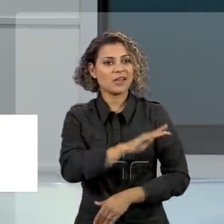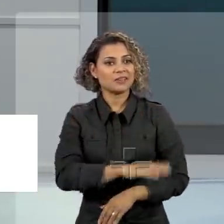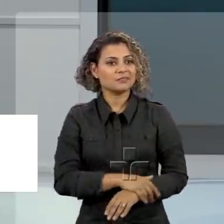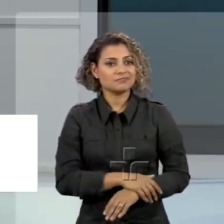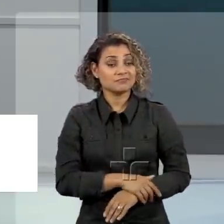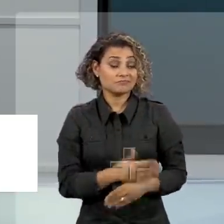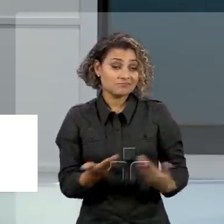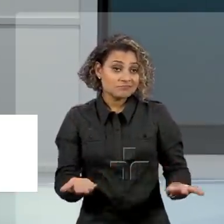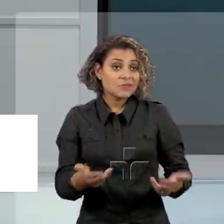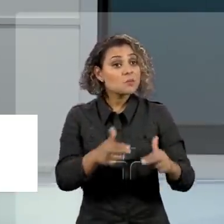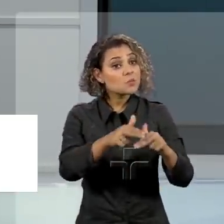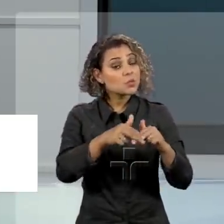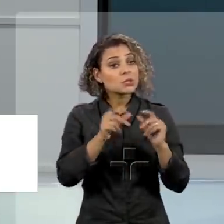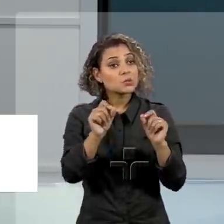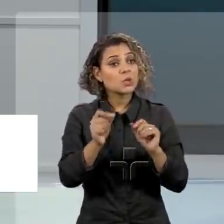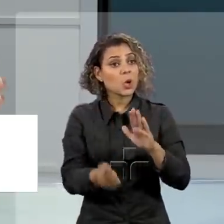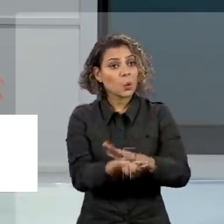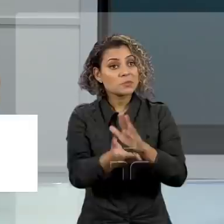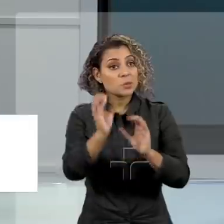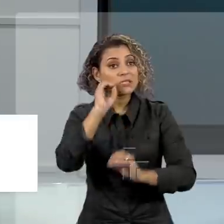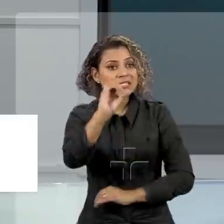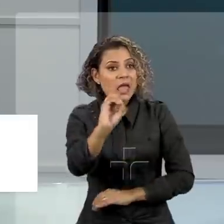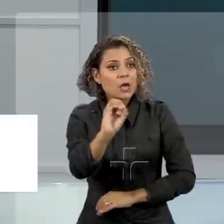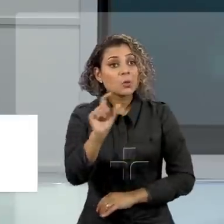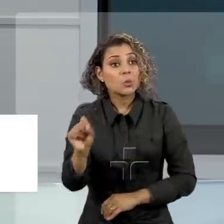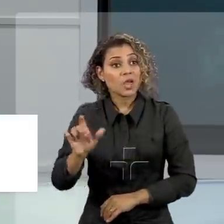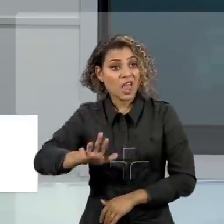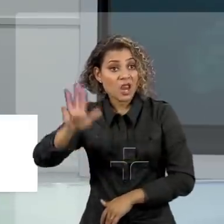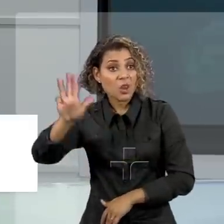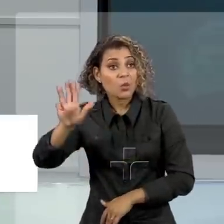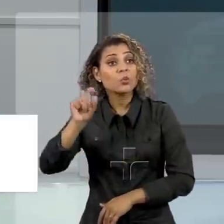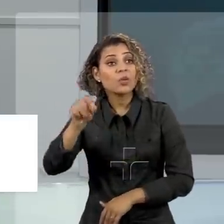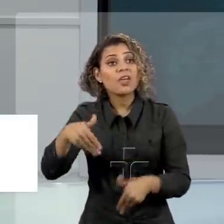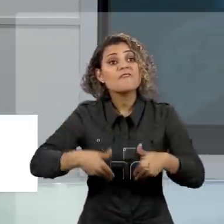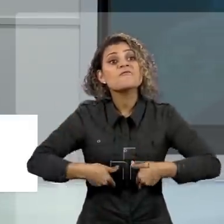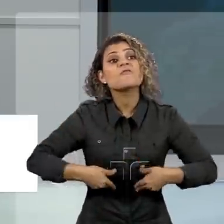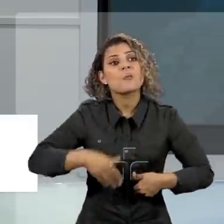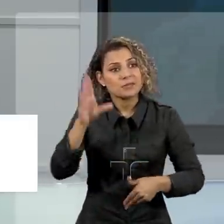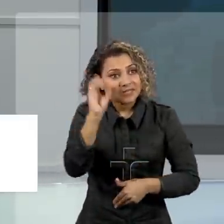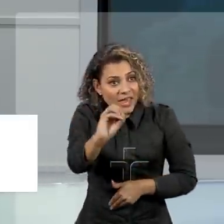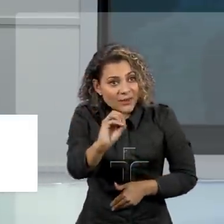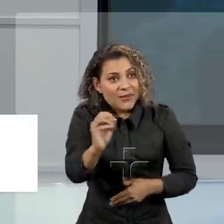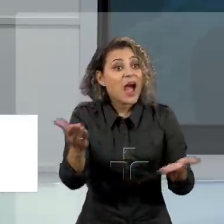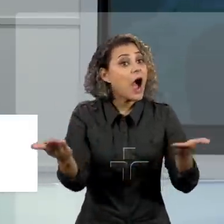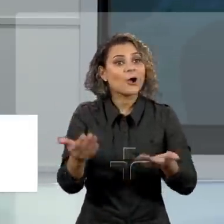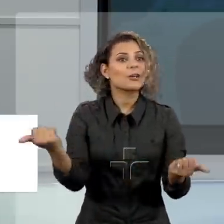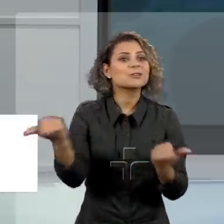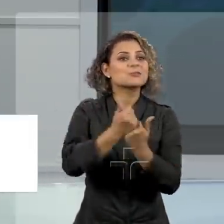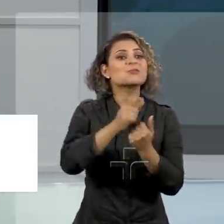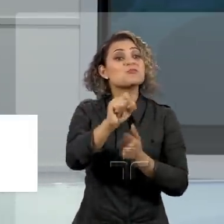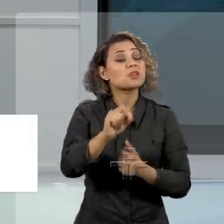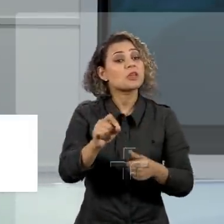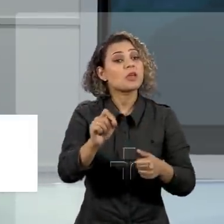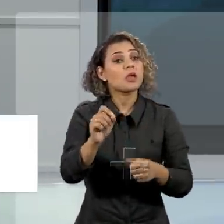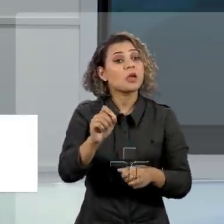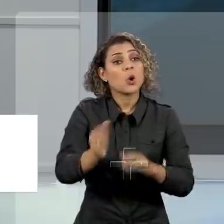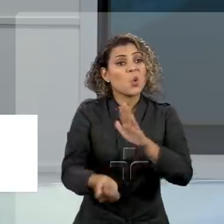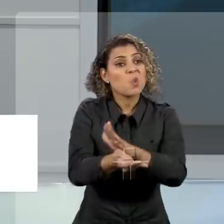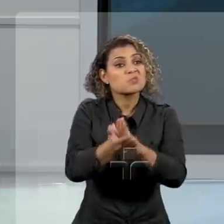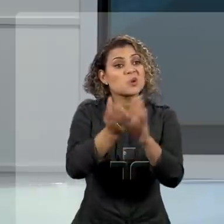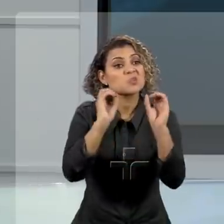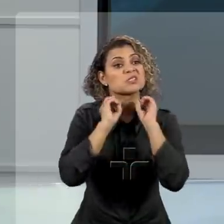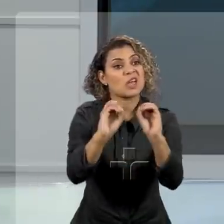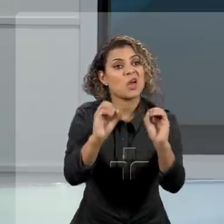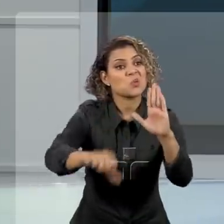A ideia de corrupção zero, quando o Lula tomou o poder, a ideia era fome zero. Acho que agora a ideia de corrupção zero tem que ser uma ideia norteadora